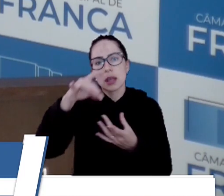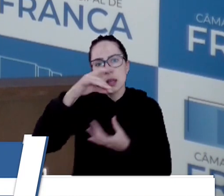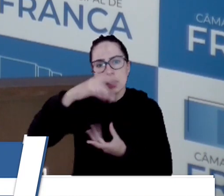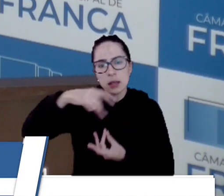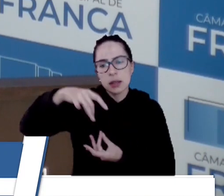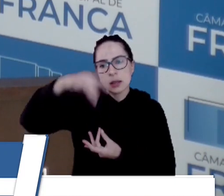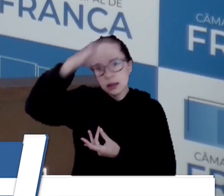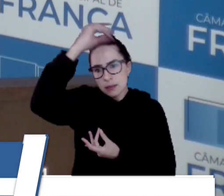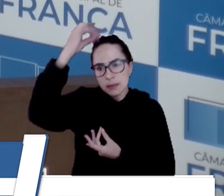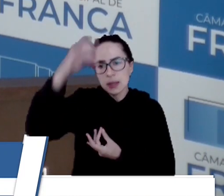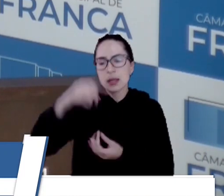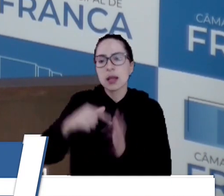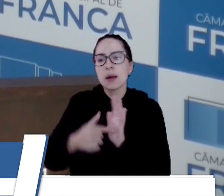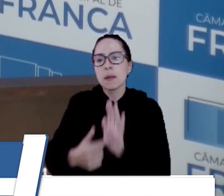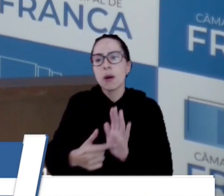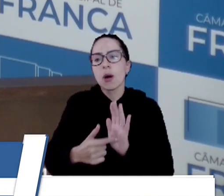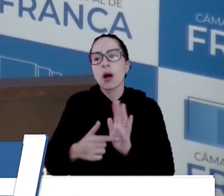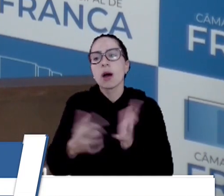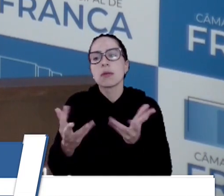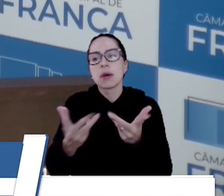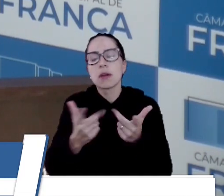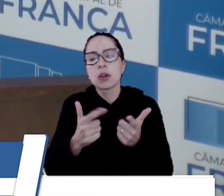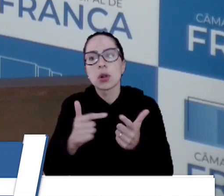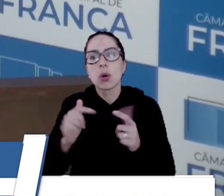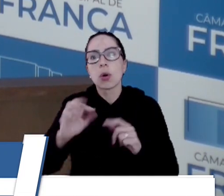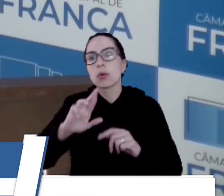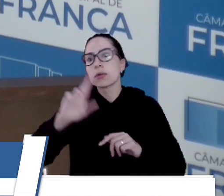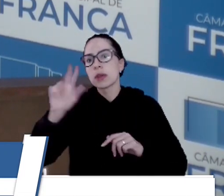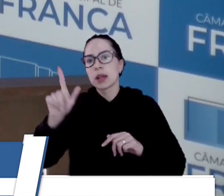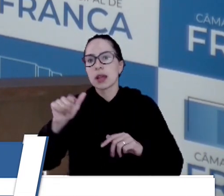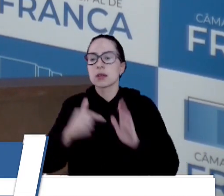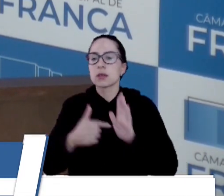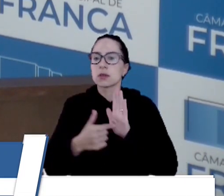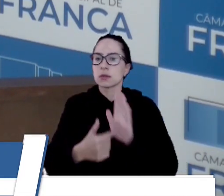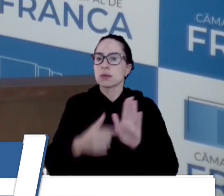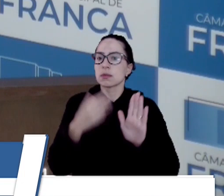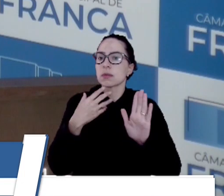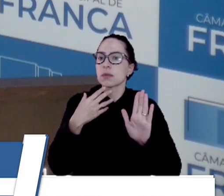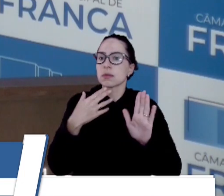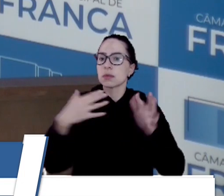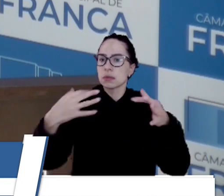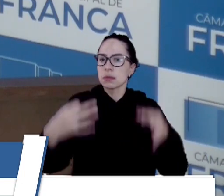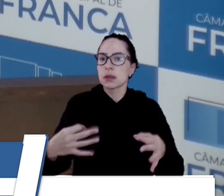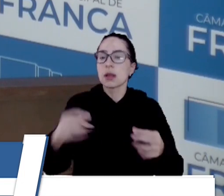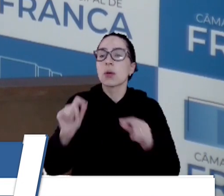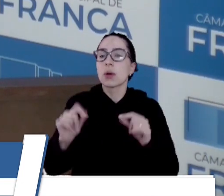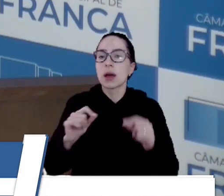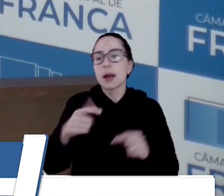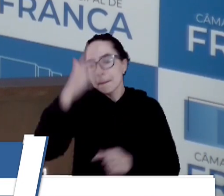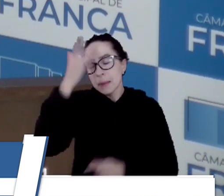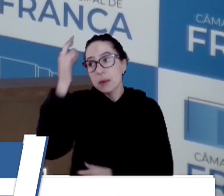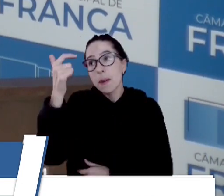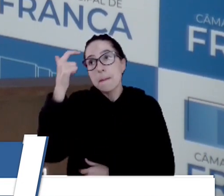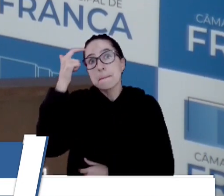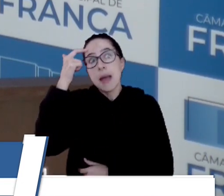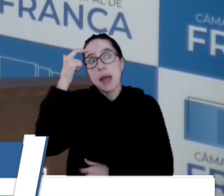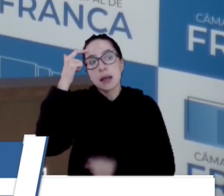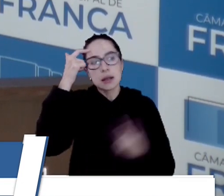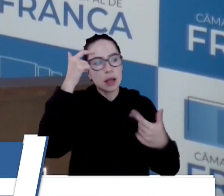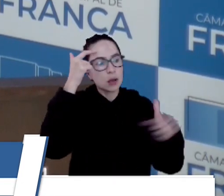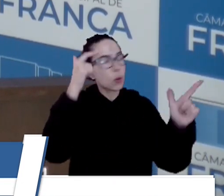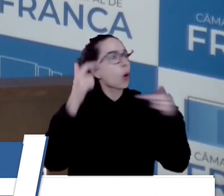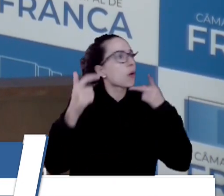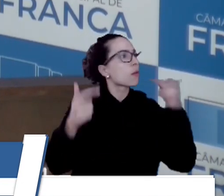do maravilhoso e do sobrenatural. Um exemplo prático disso é quando alguém pensa em algo e o outro fala